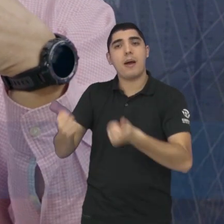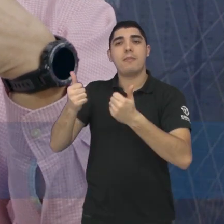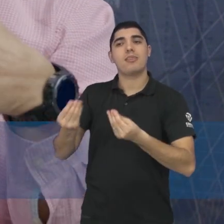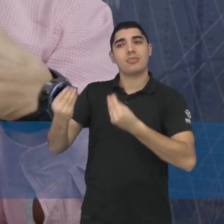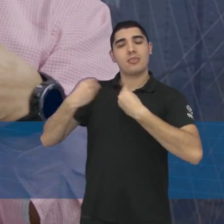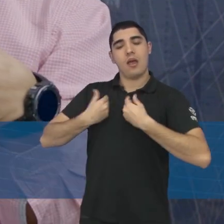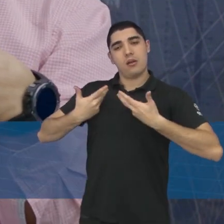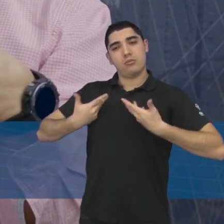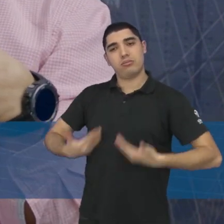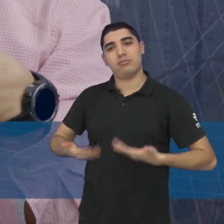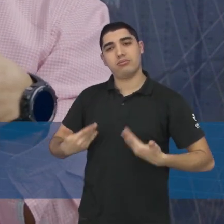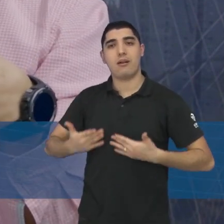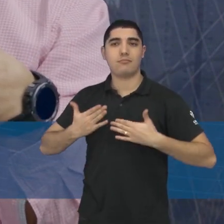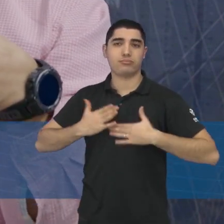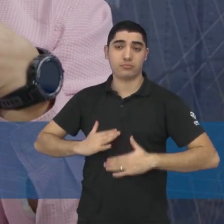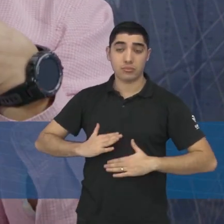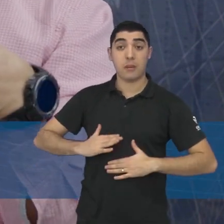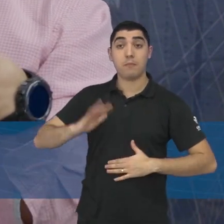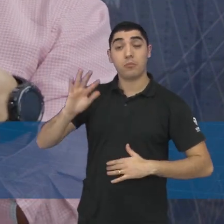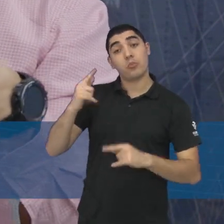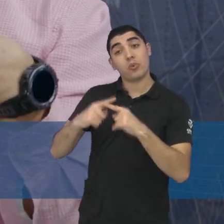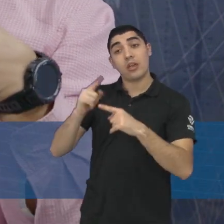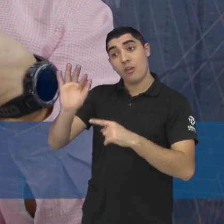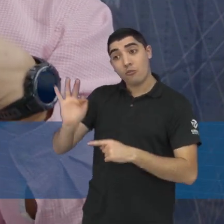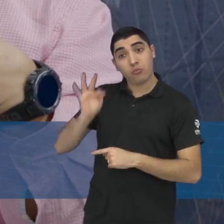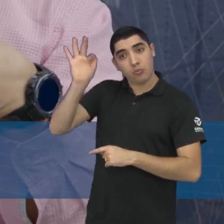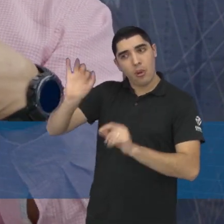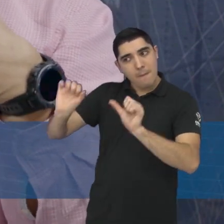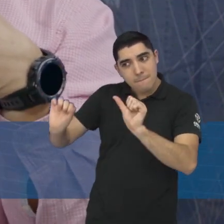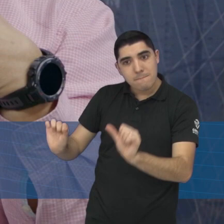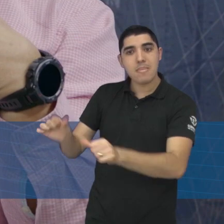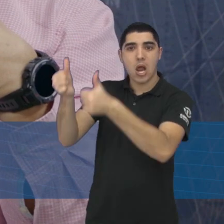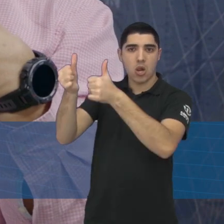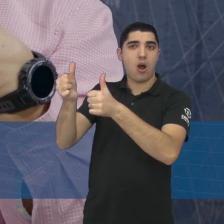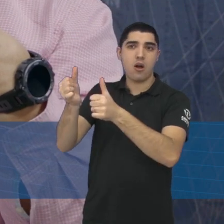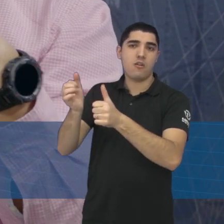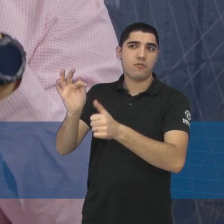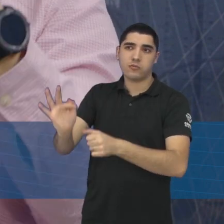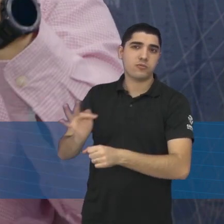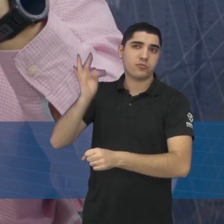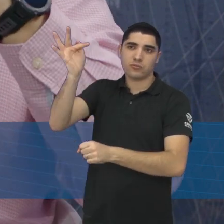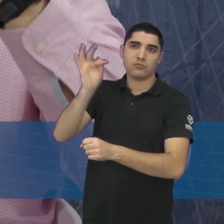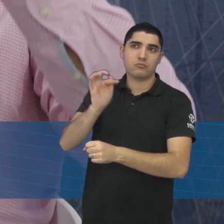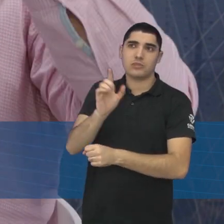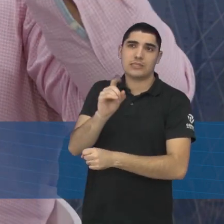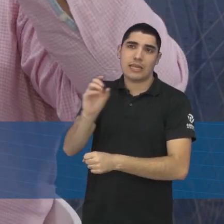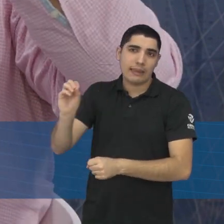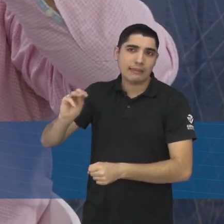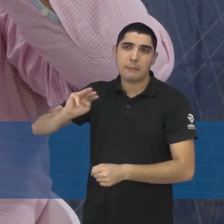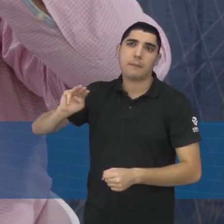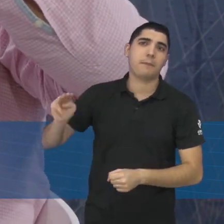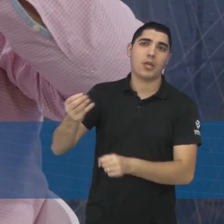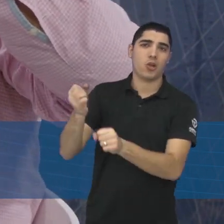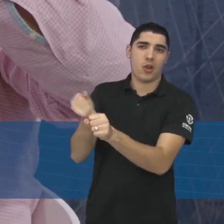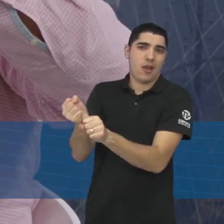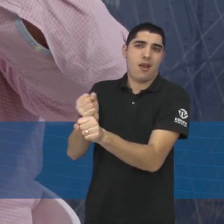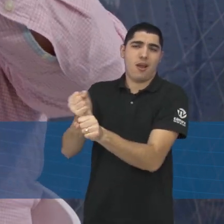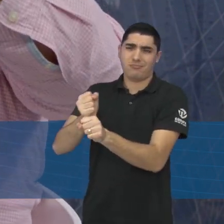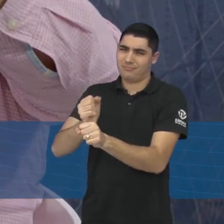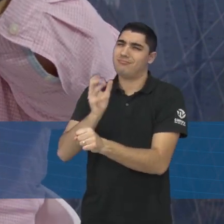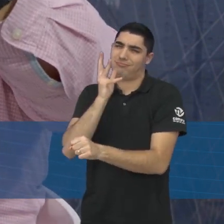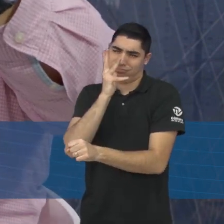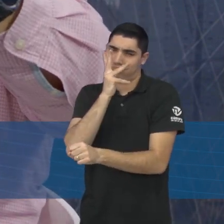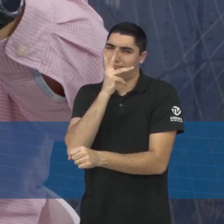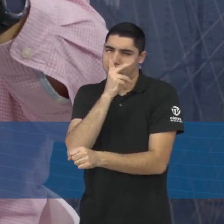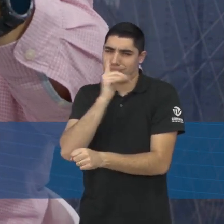Então, todo esse investimento retorna para que a vida na Terra seja uma vida confortável durante as próximas centenas de